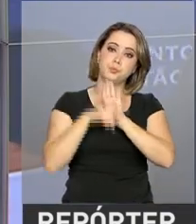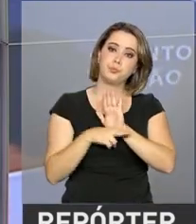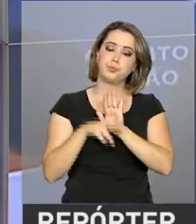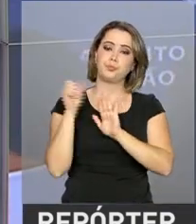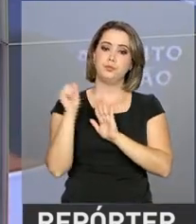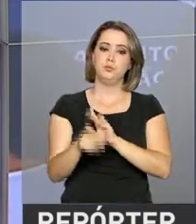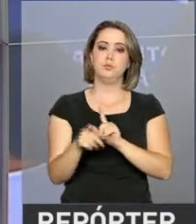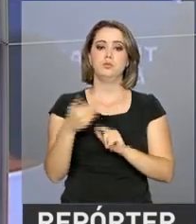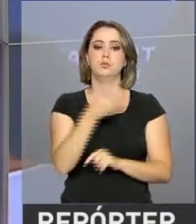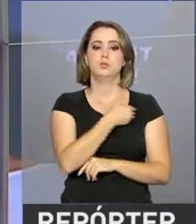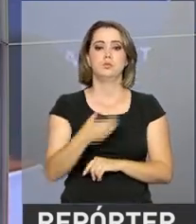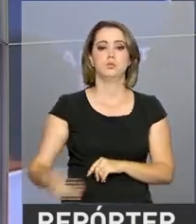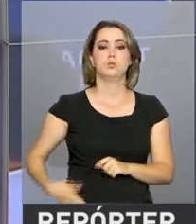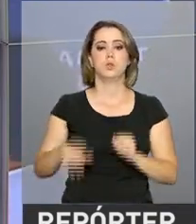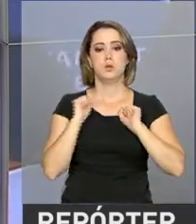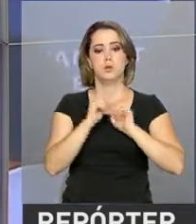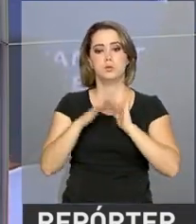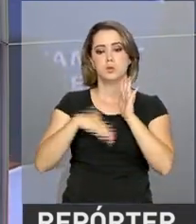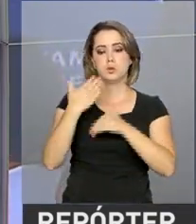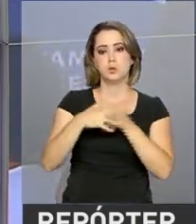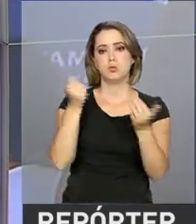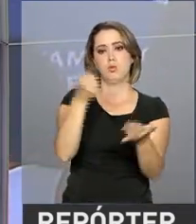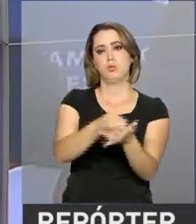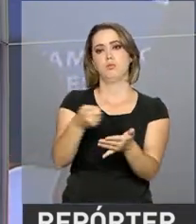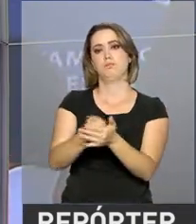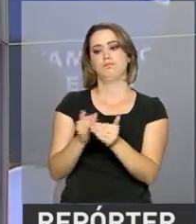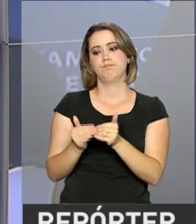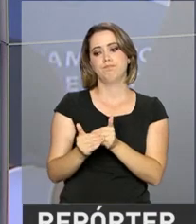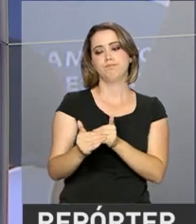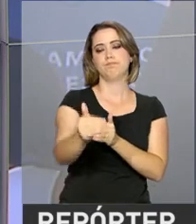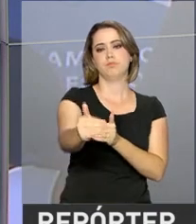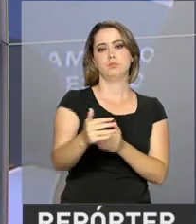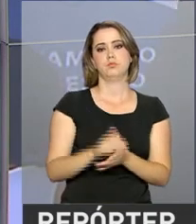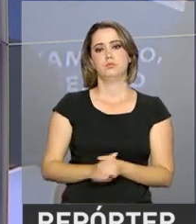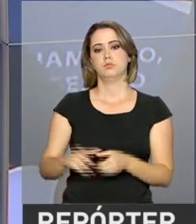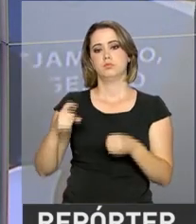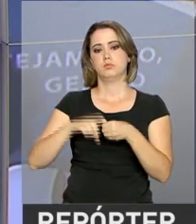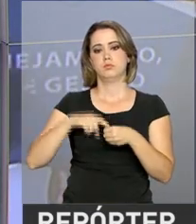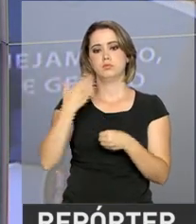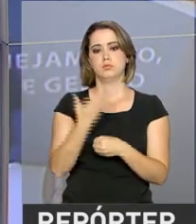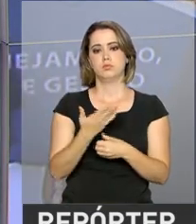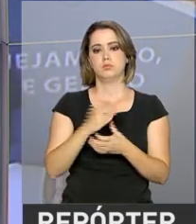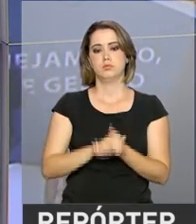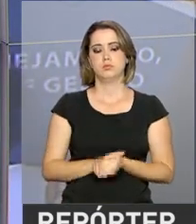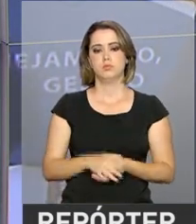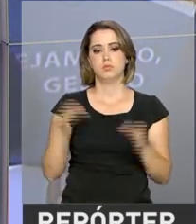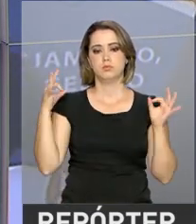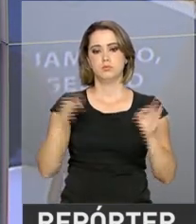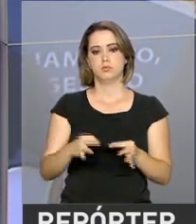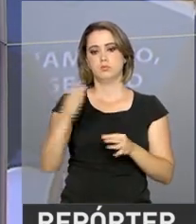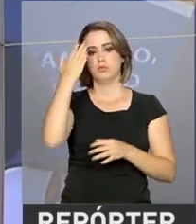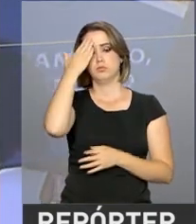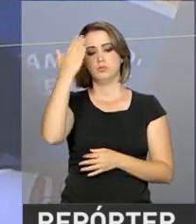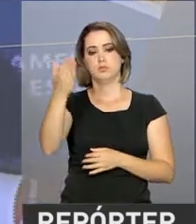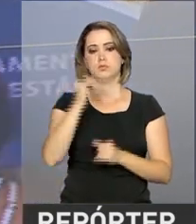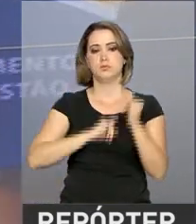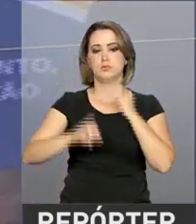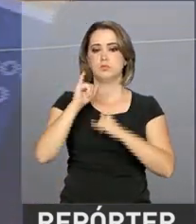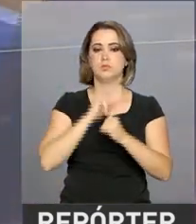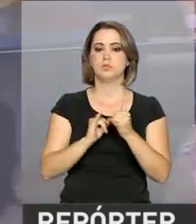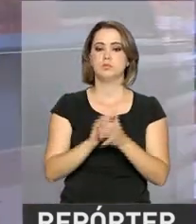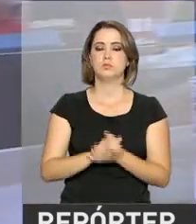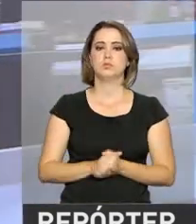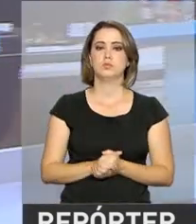Previdência, o governo consiga manter esses benefícios aí por um longo tempo. Voltamos ao estúdio com você. Tá certo, Luana. Muito obrigado pelas